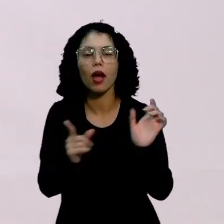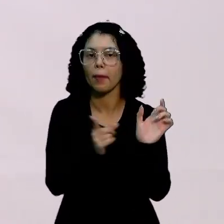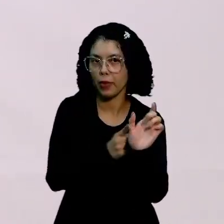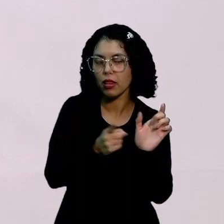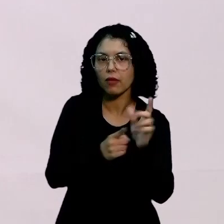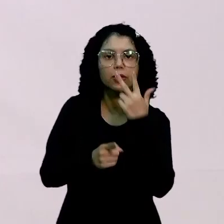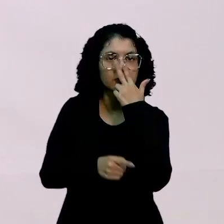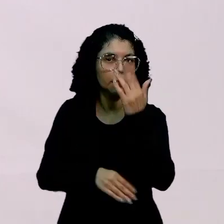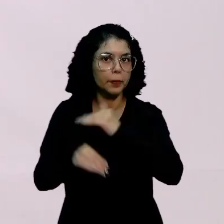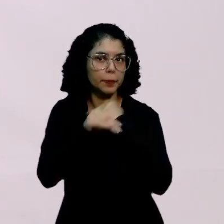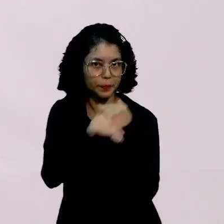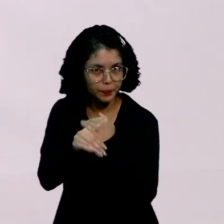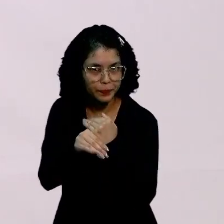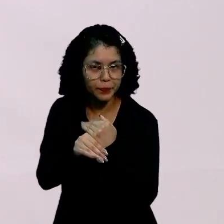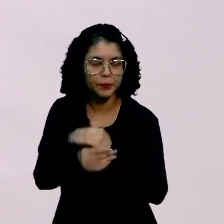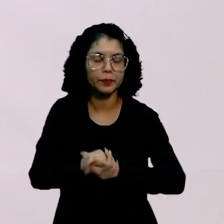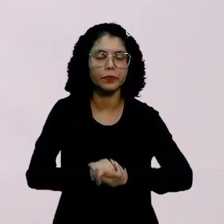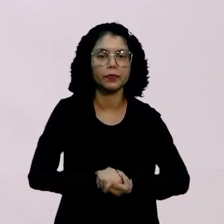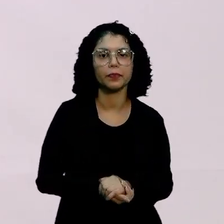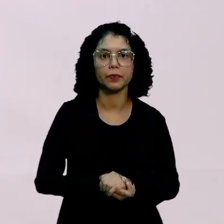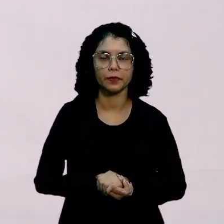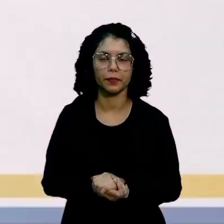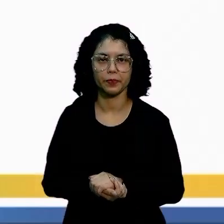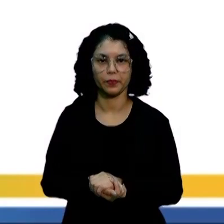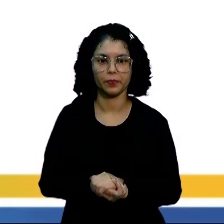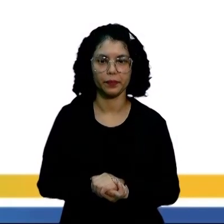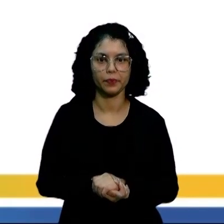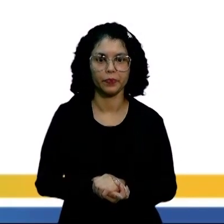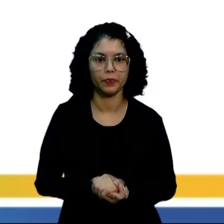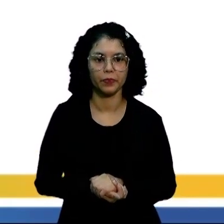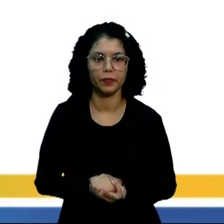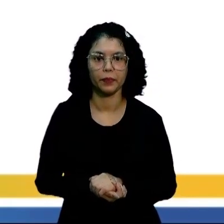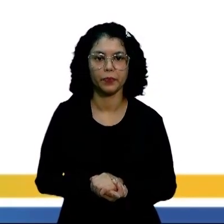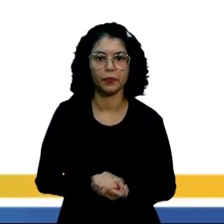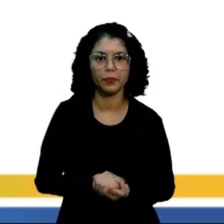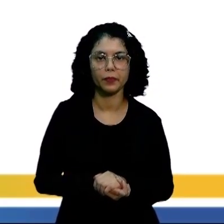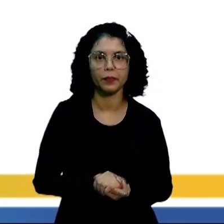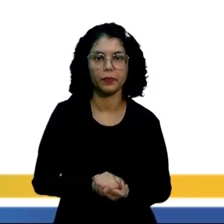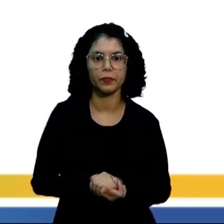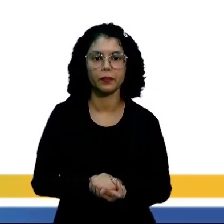nos verdadeiros, que são os cognatos, ok?